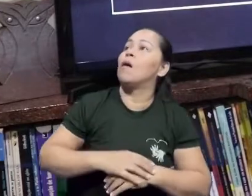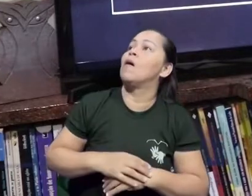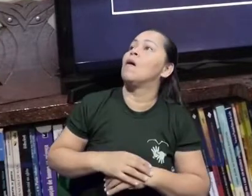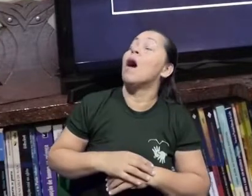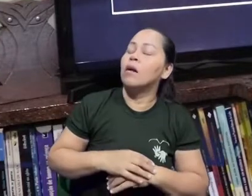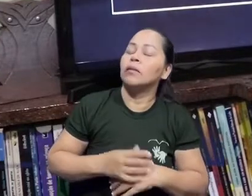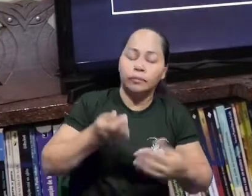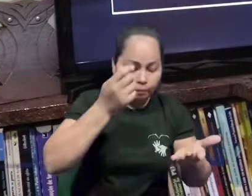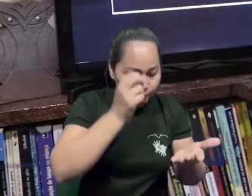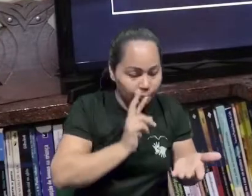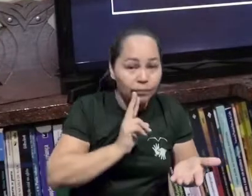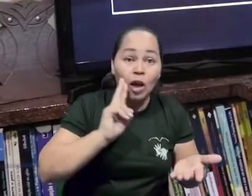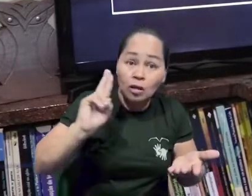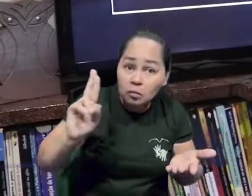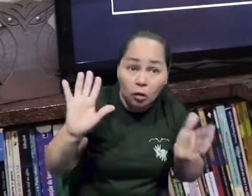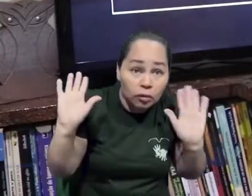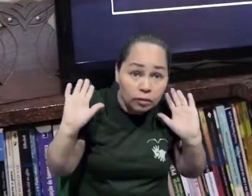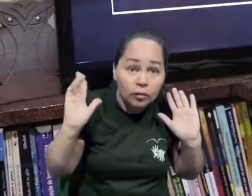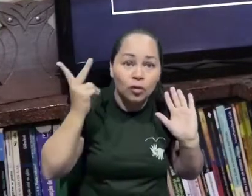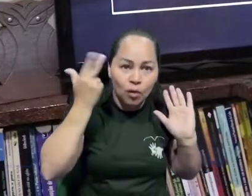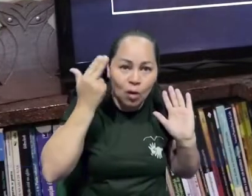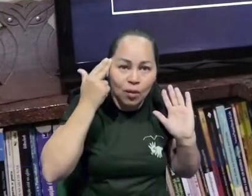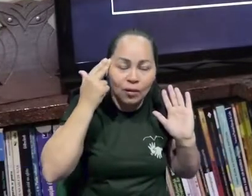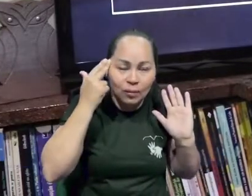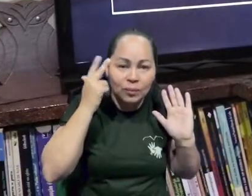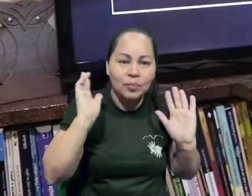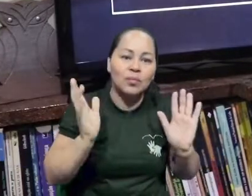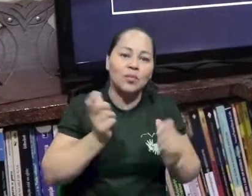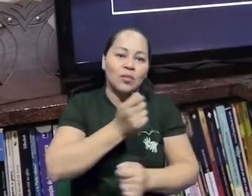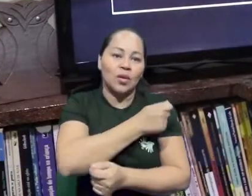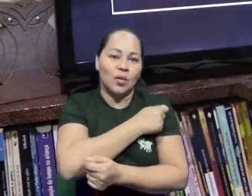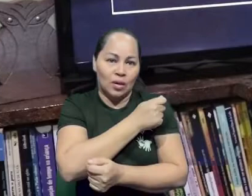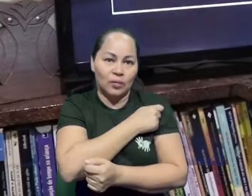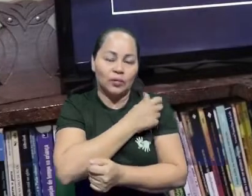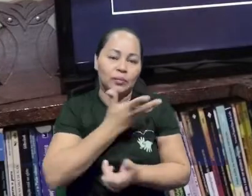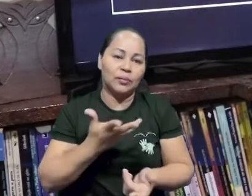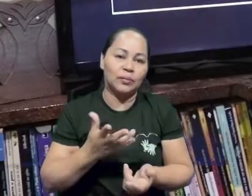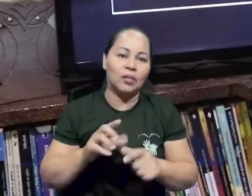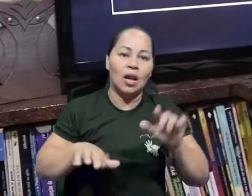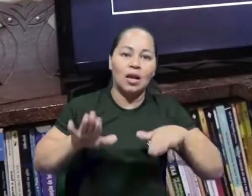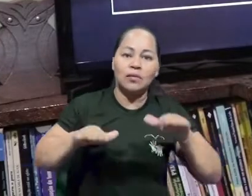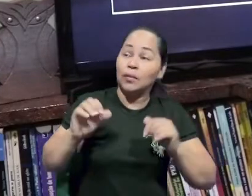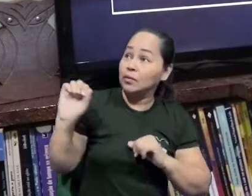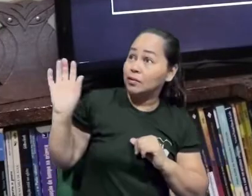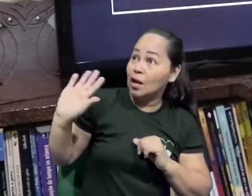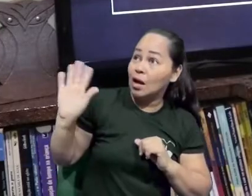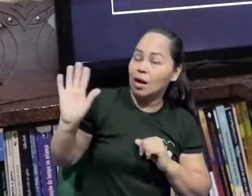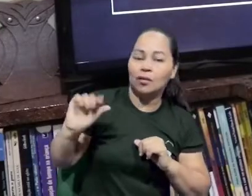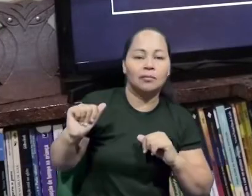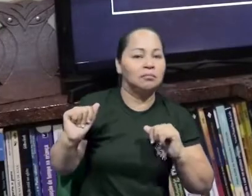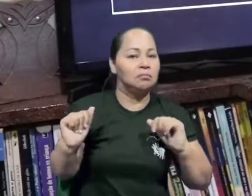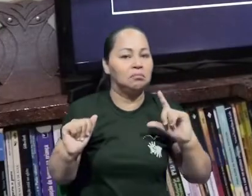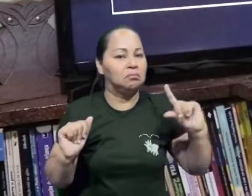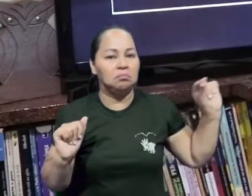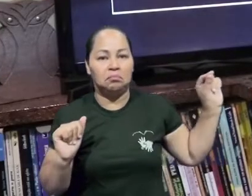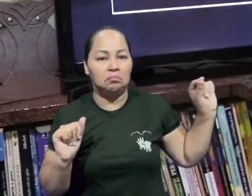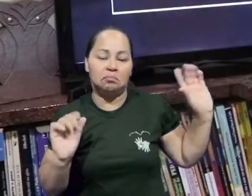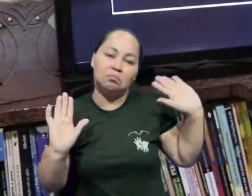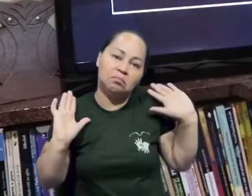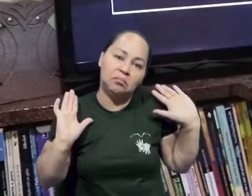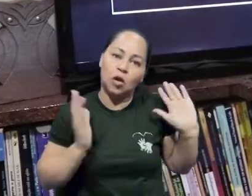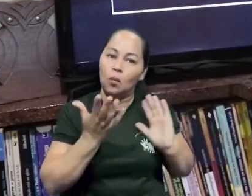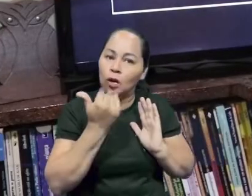DI grave, apresenta comunicação gestual simples, com sinal de tchau, para comer, né? Básico,